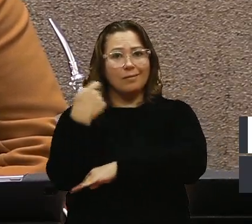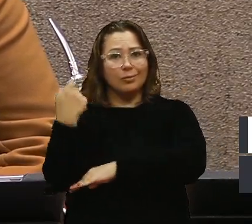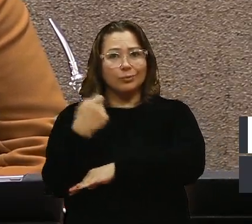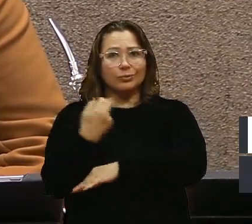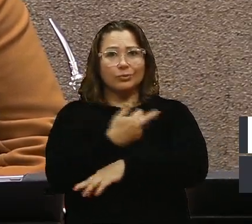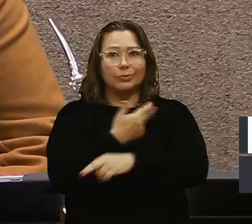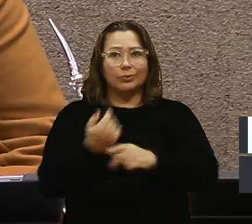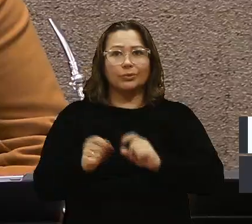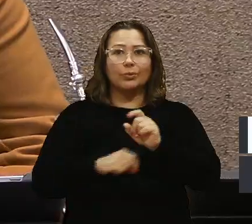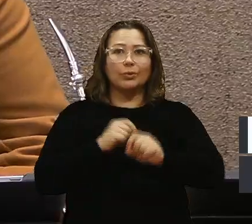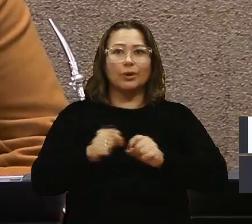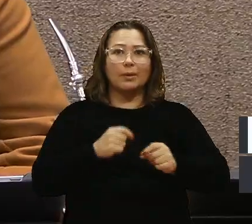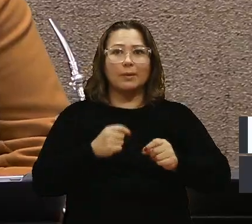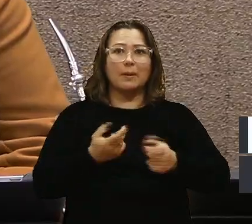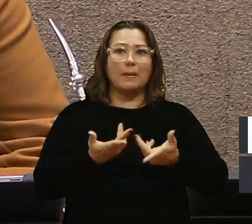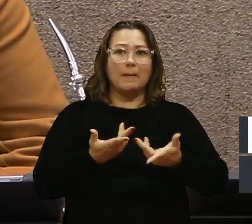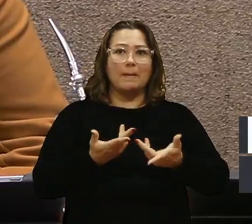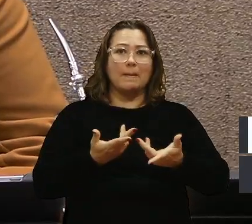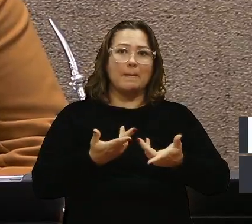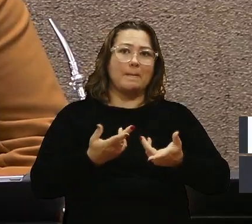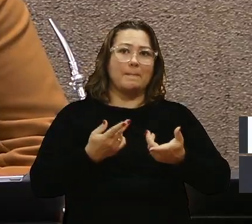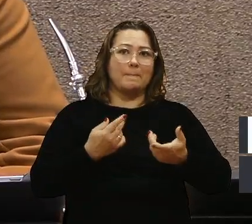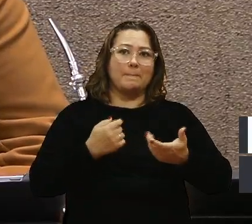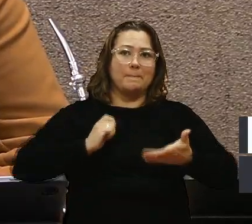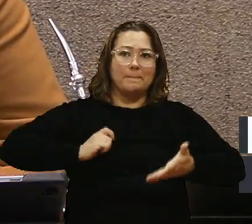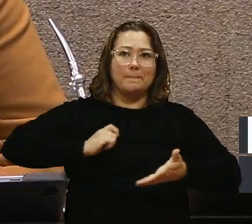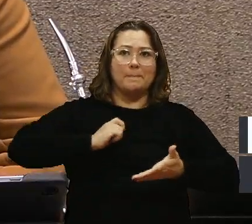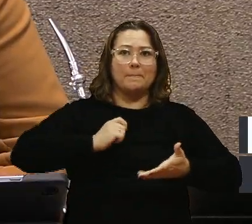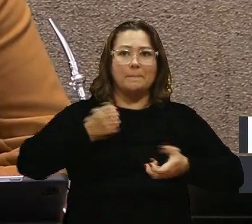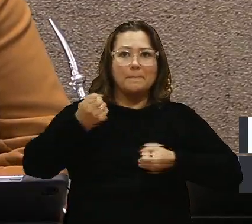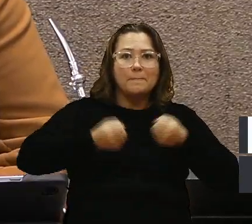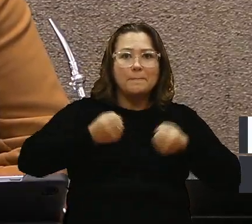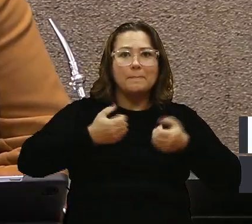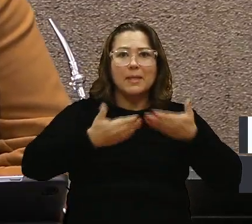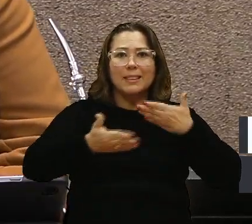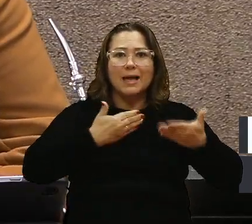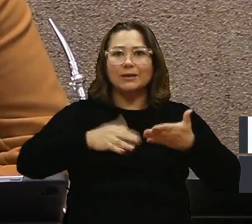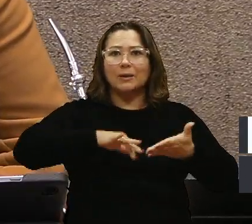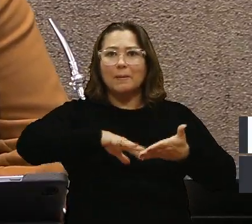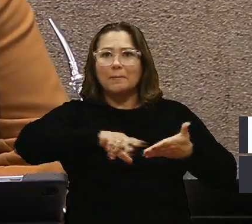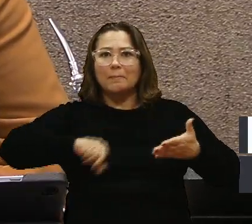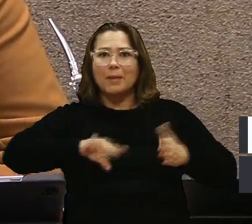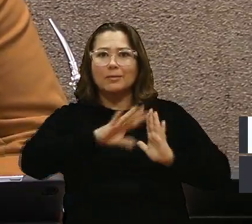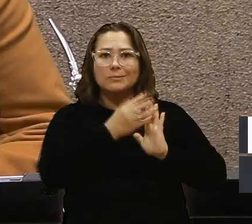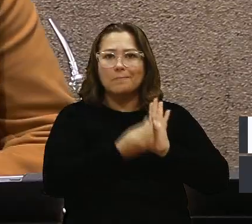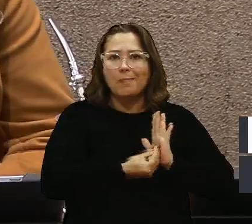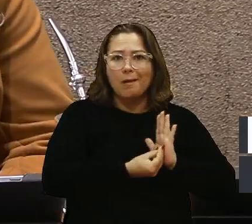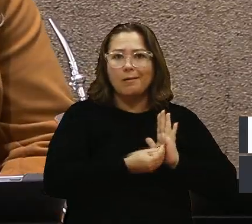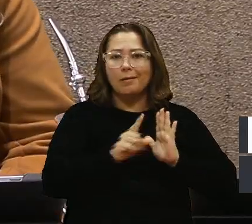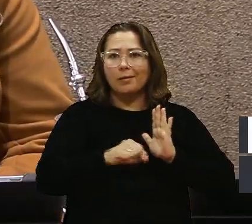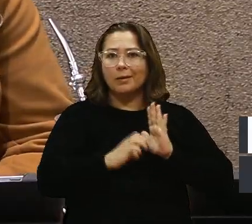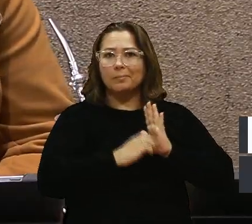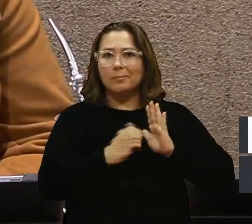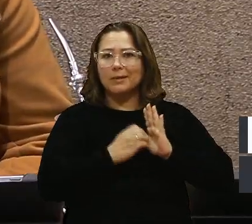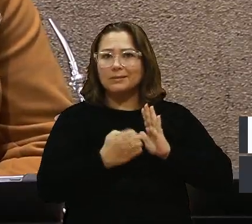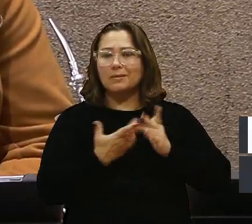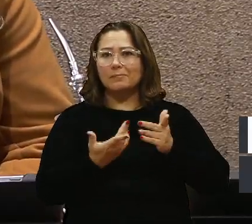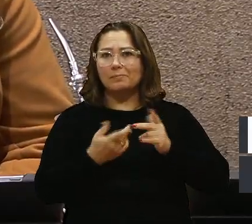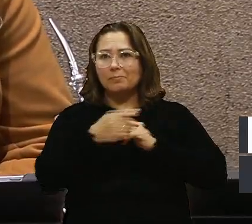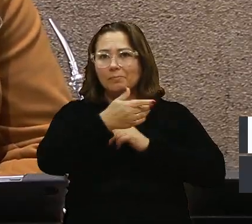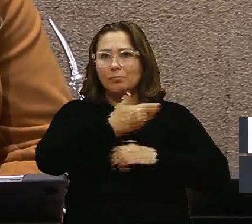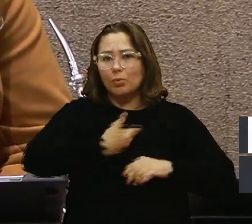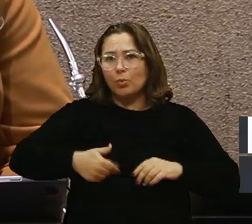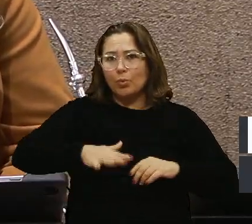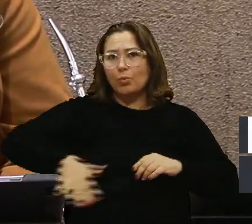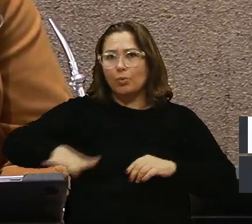de pedágio, querendo de toda forma retirar o nosso SAMAI, que é a nossa empresa pública mais rica e que mais ajuda a